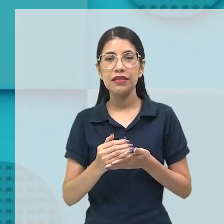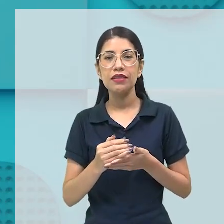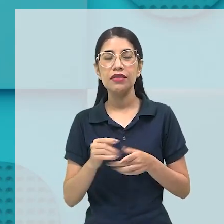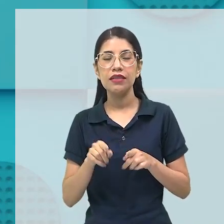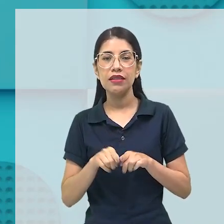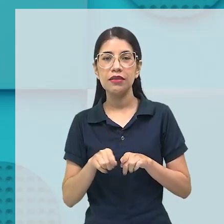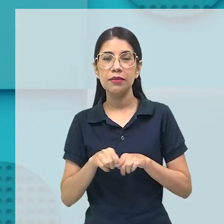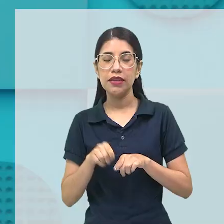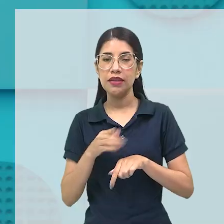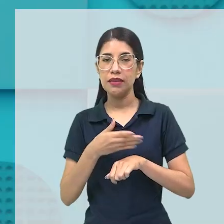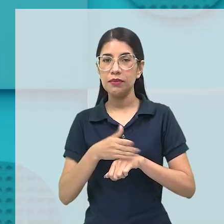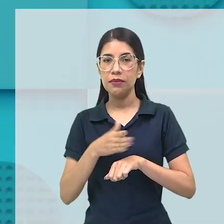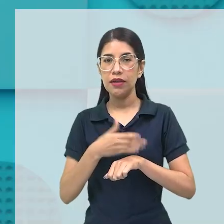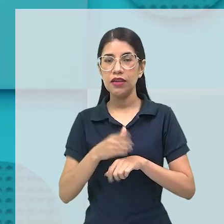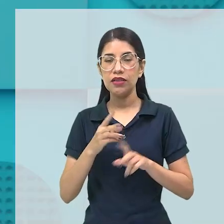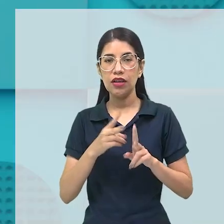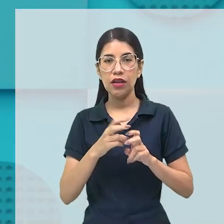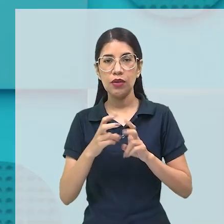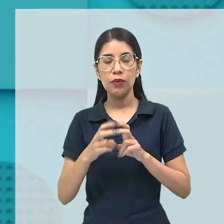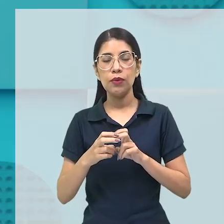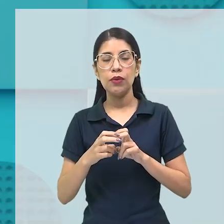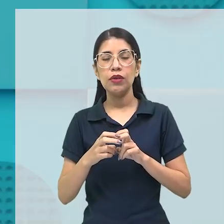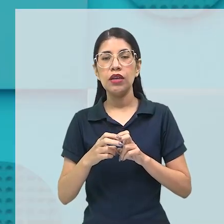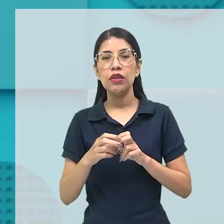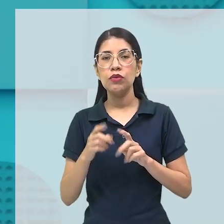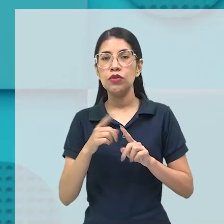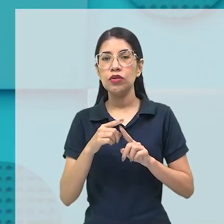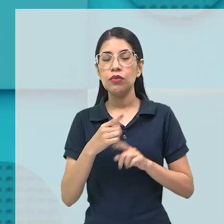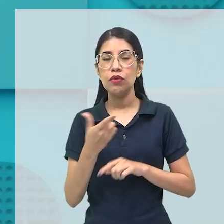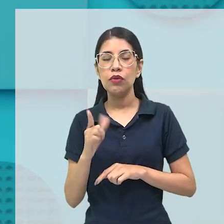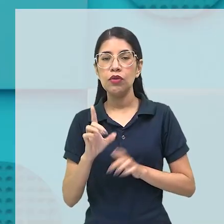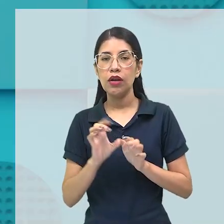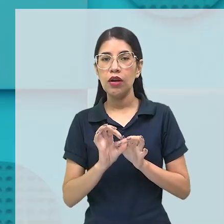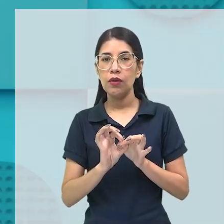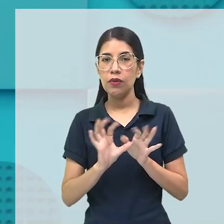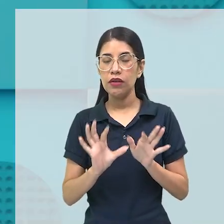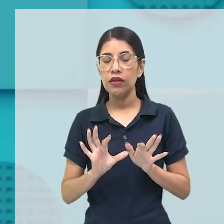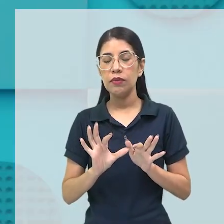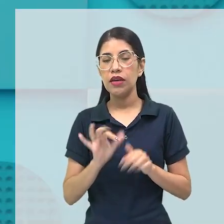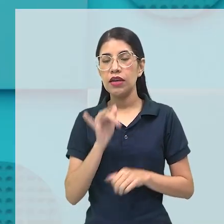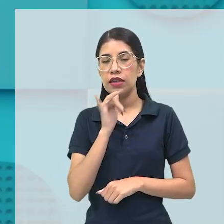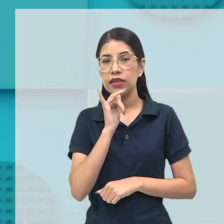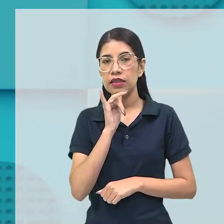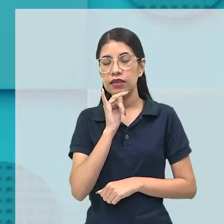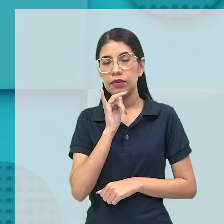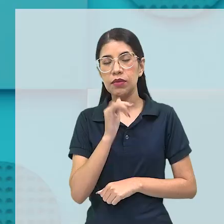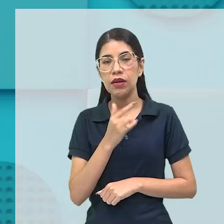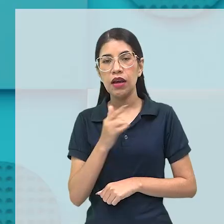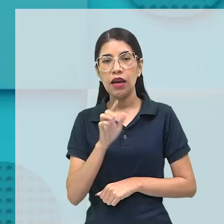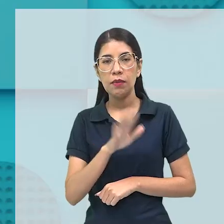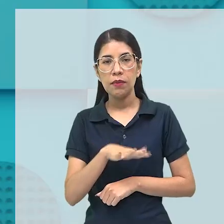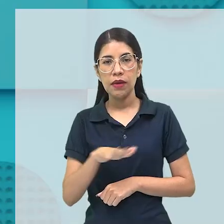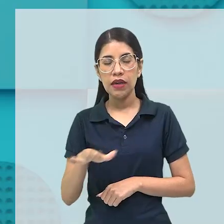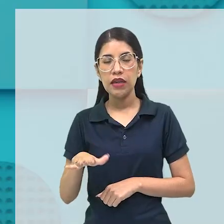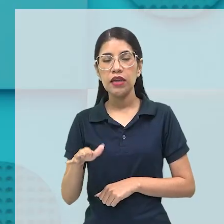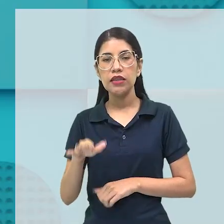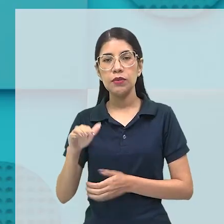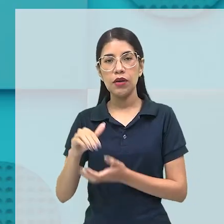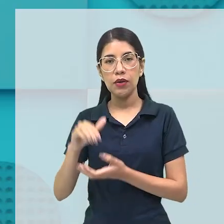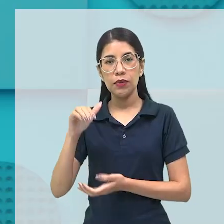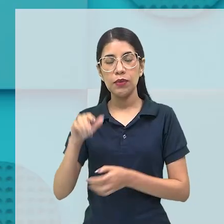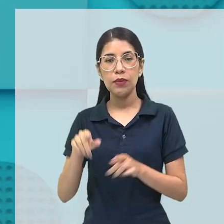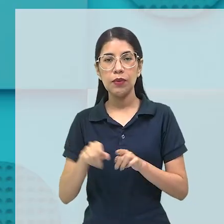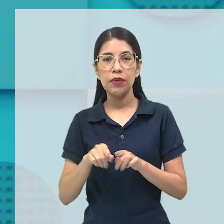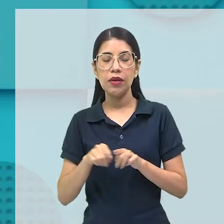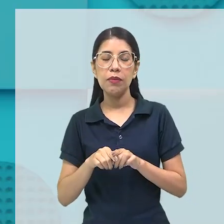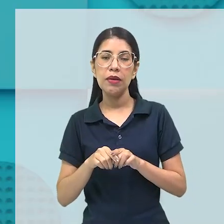de prática de luta olímpica para crianças, por exemplo, para vocês, o ideal é